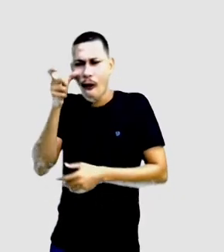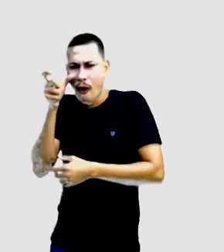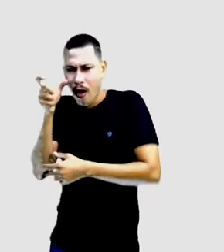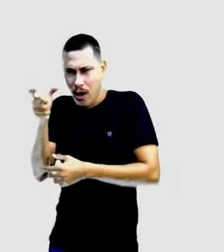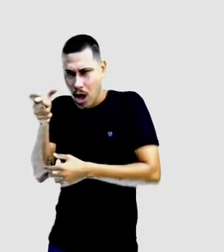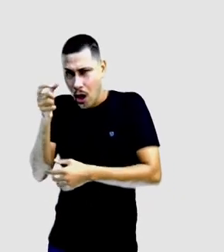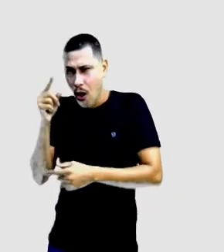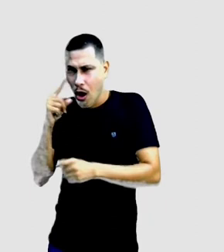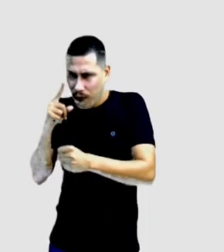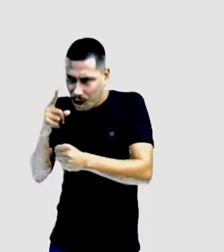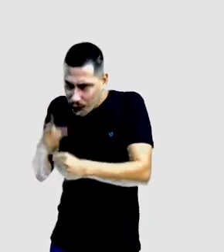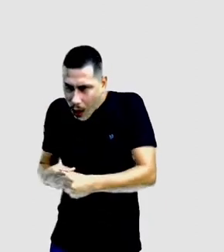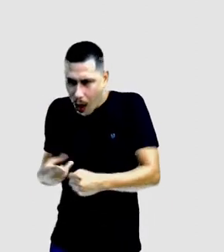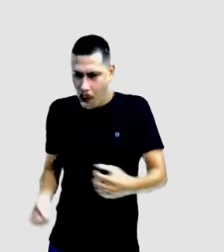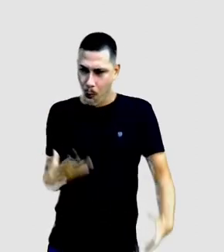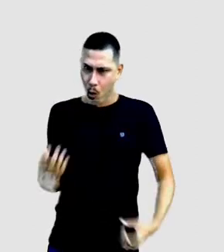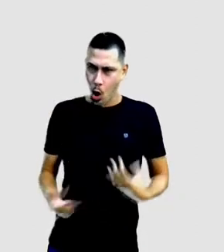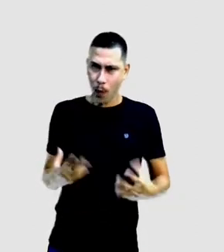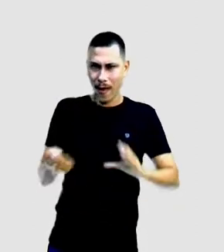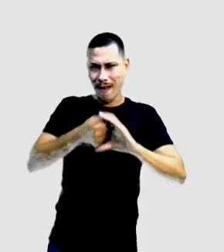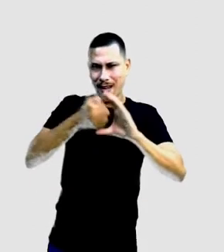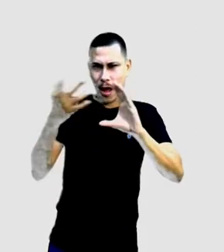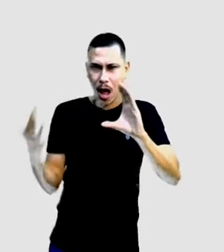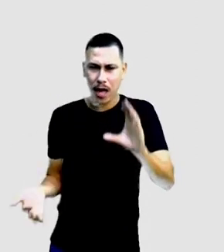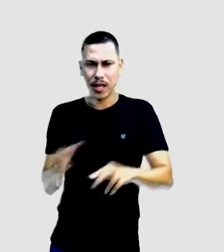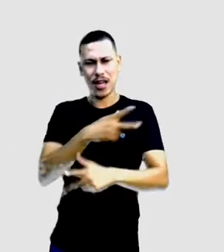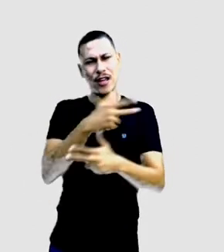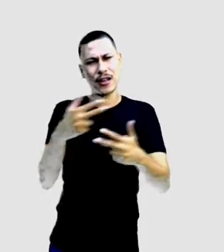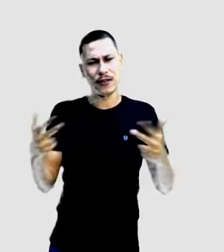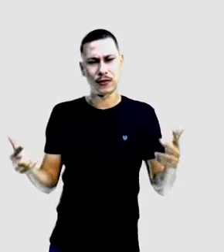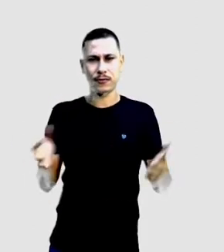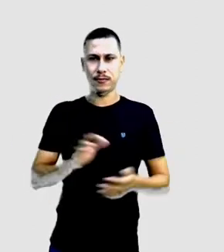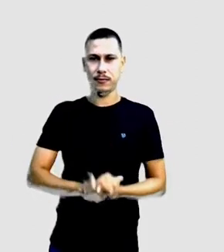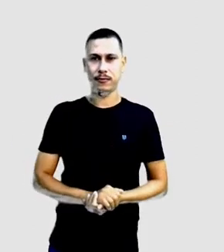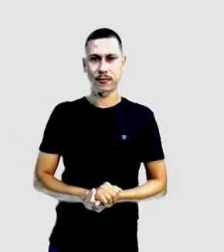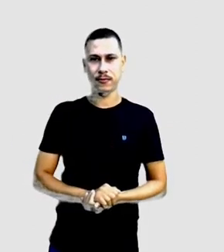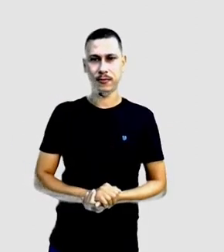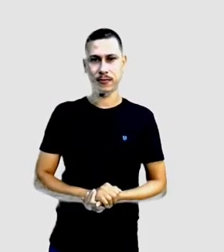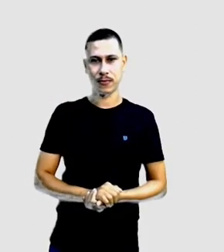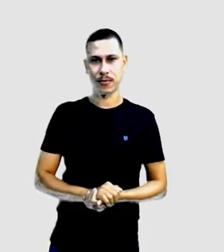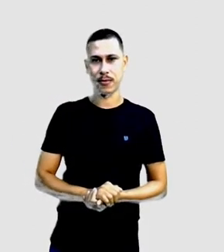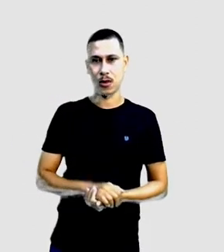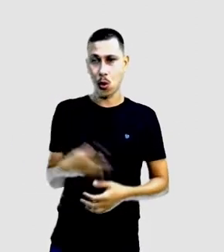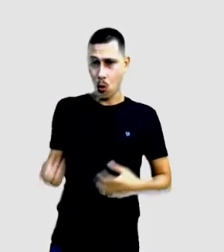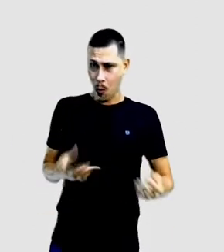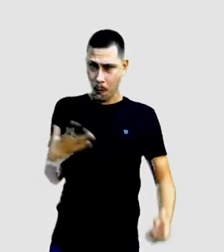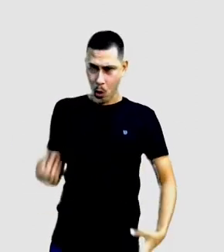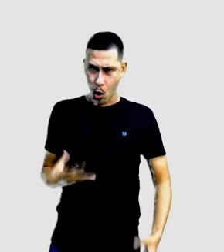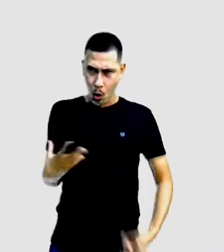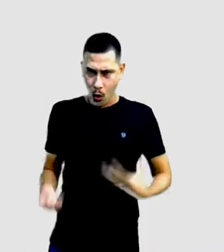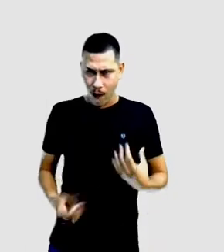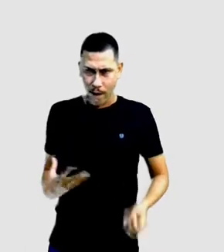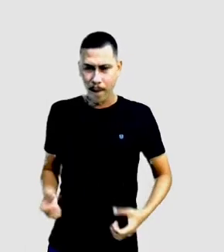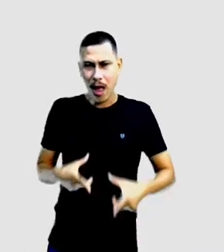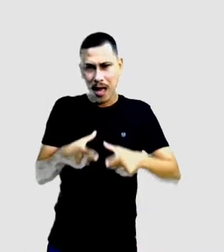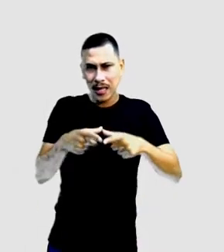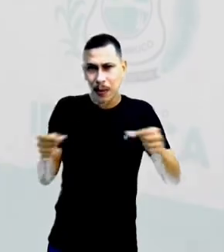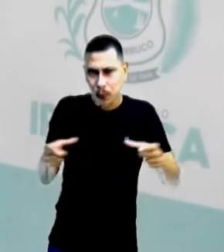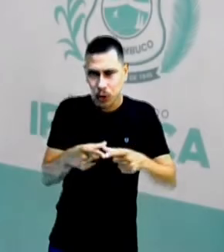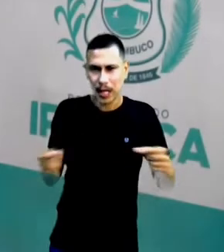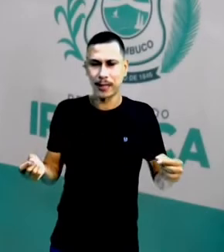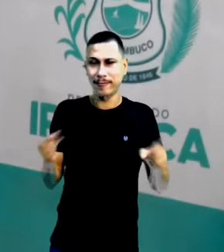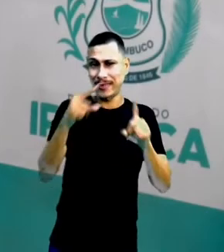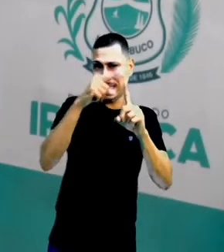de poema, ok? Então vamos lá. Para começo de conversa, o haikai, gente, é um